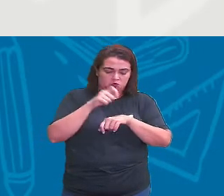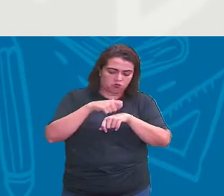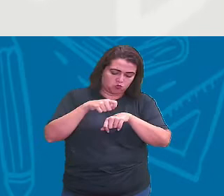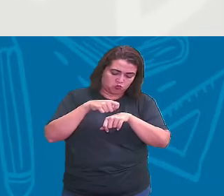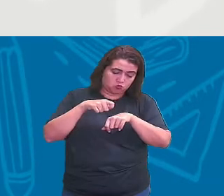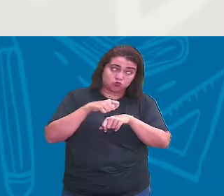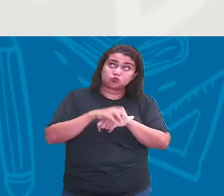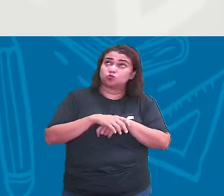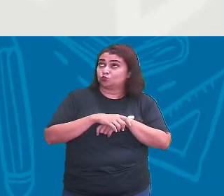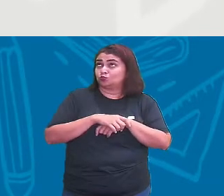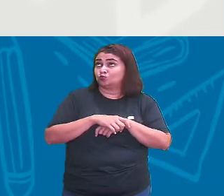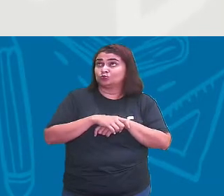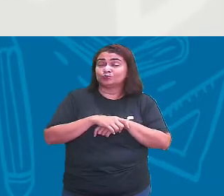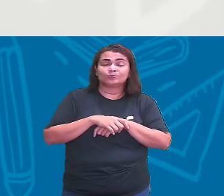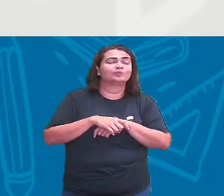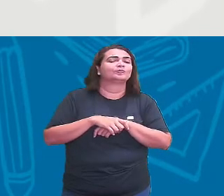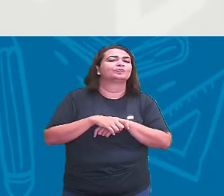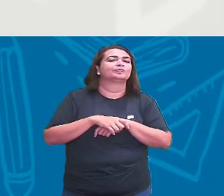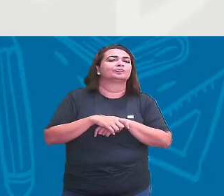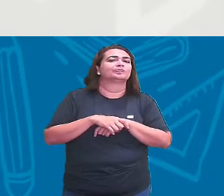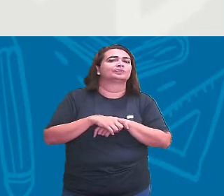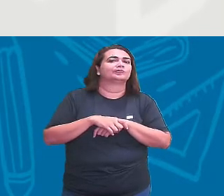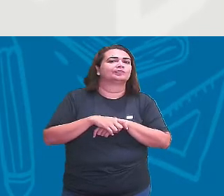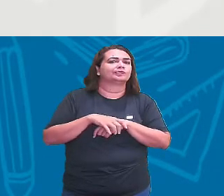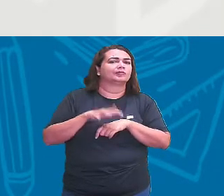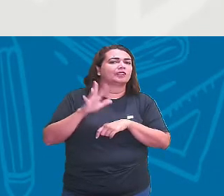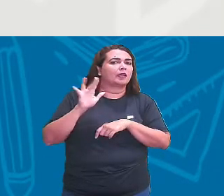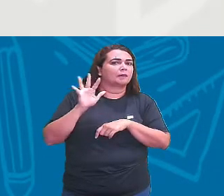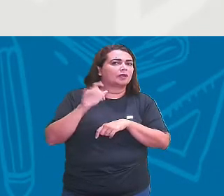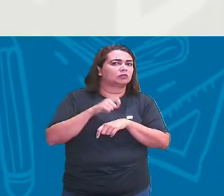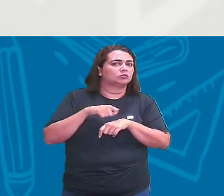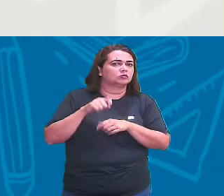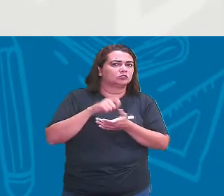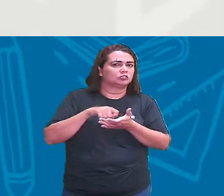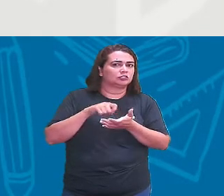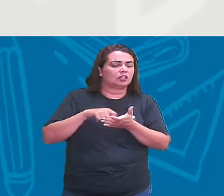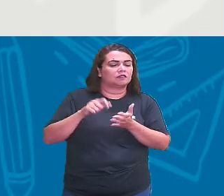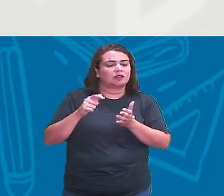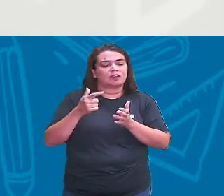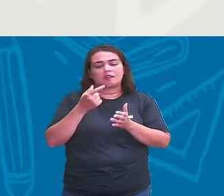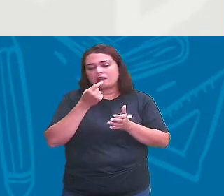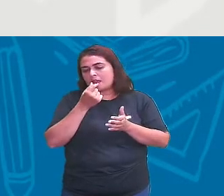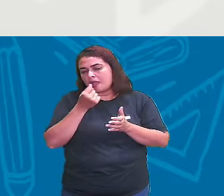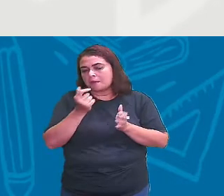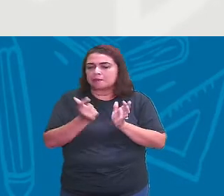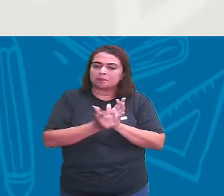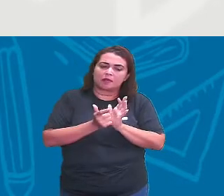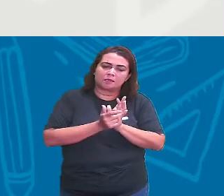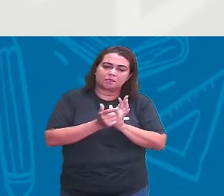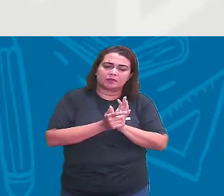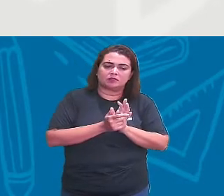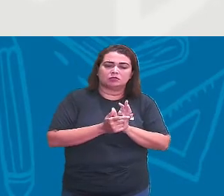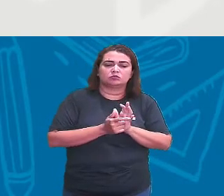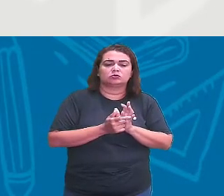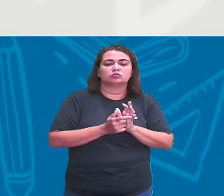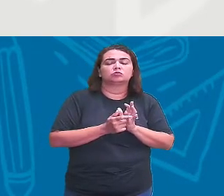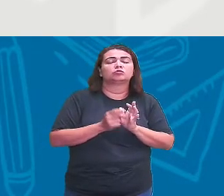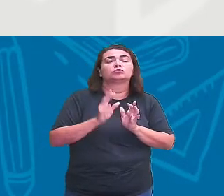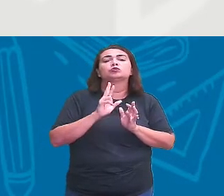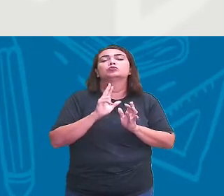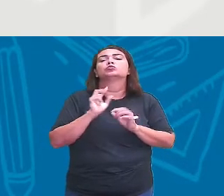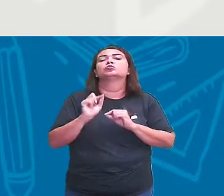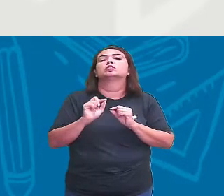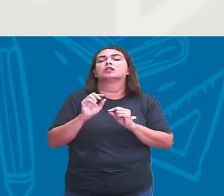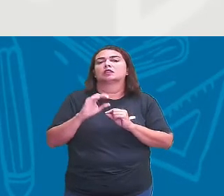gente escreve aquele tipo de letra na mão. Com lápis, com papel, no caderno, tá bom? Elas se chamam